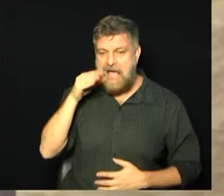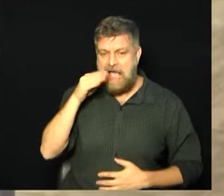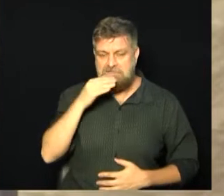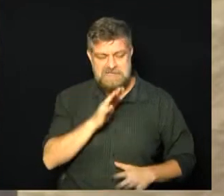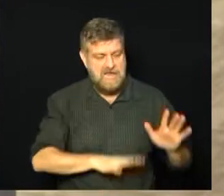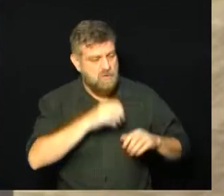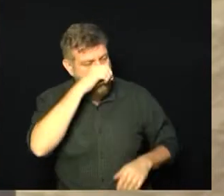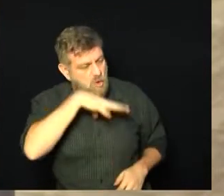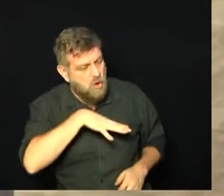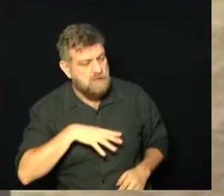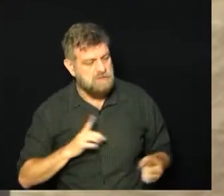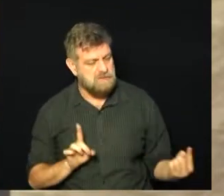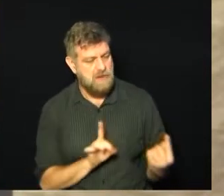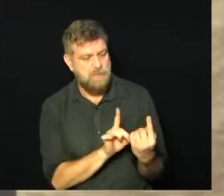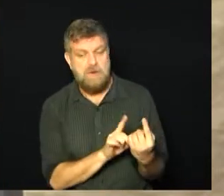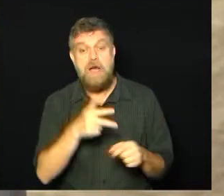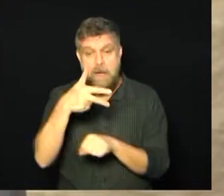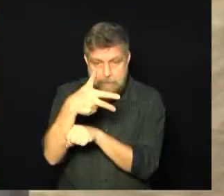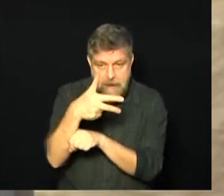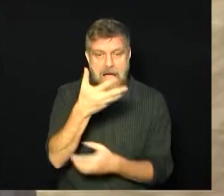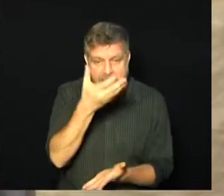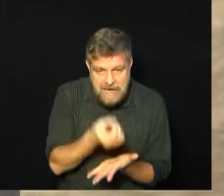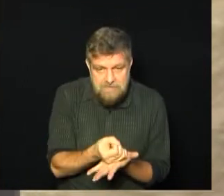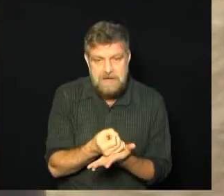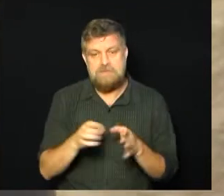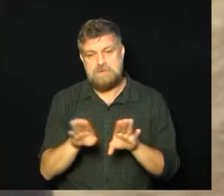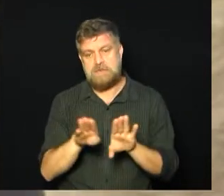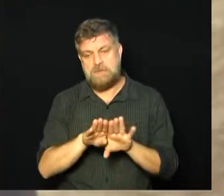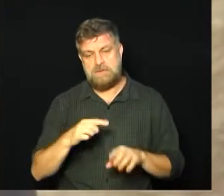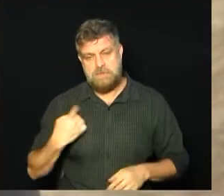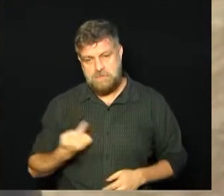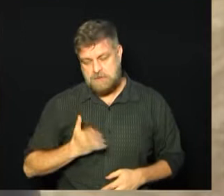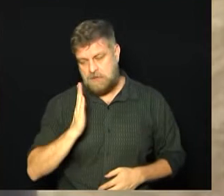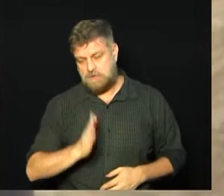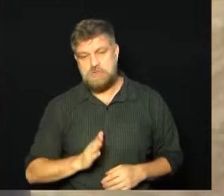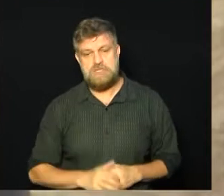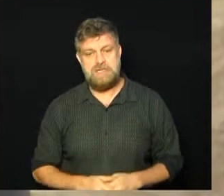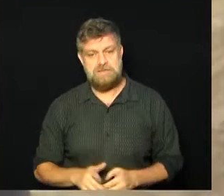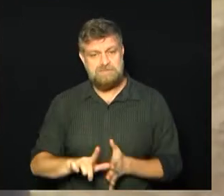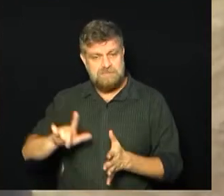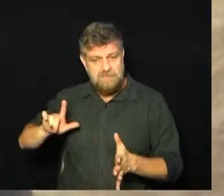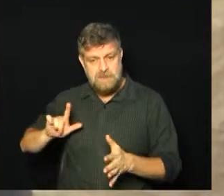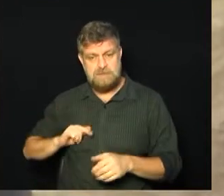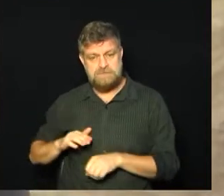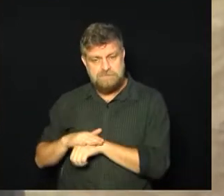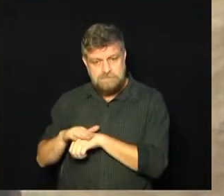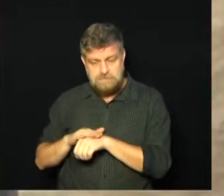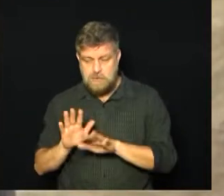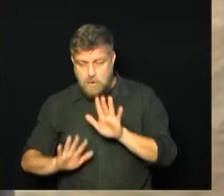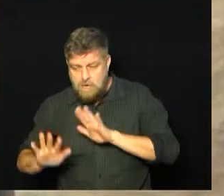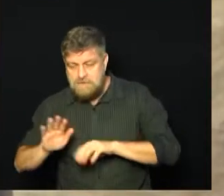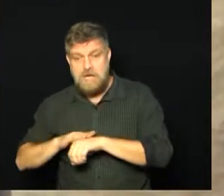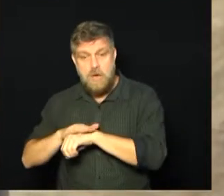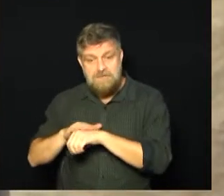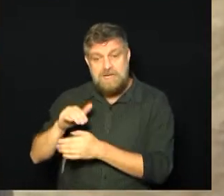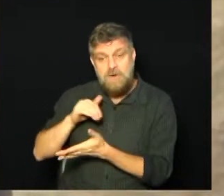o atendente dizer que foi maltratado, também será registrado. Então, eu já tive o cuidado, já conversei com o